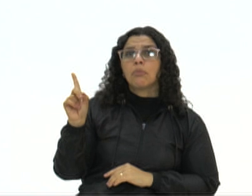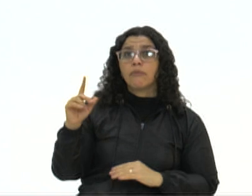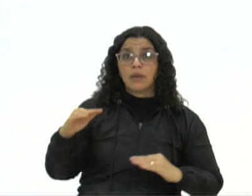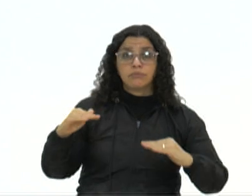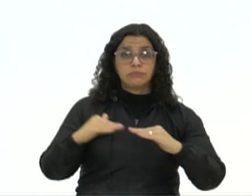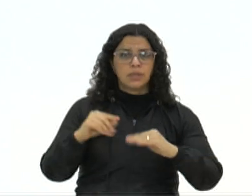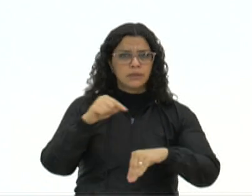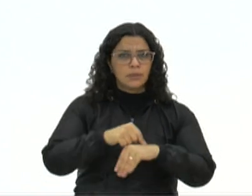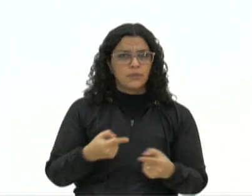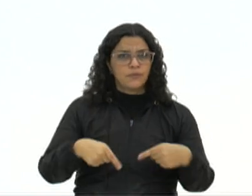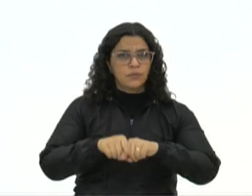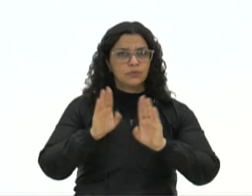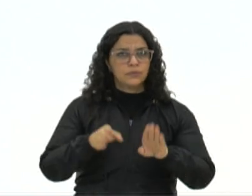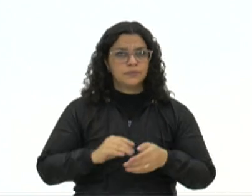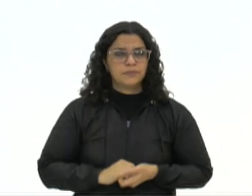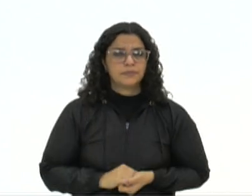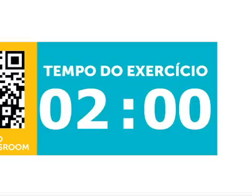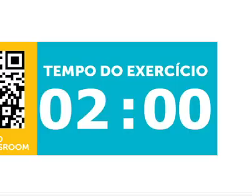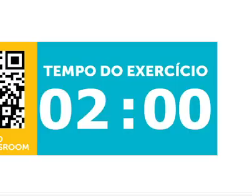tela para vocês.